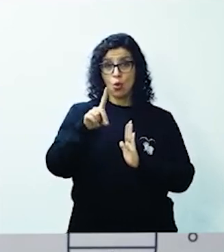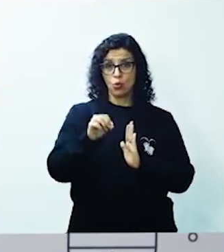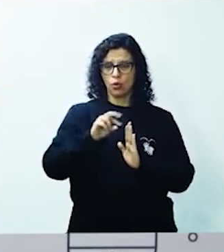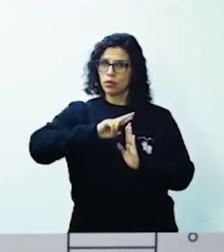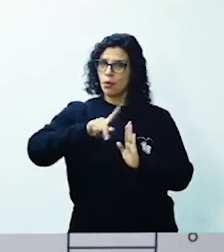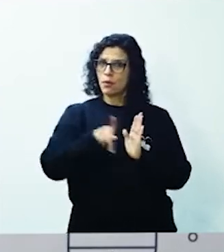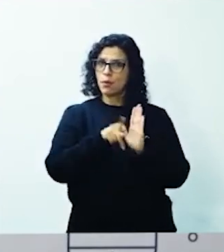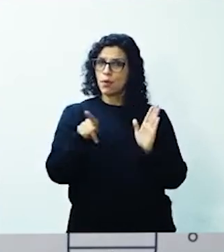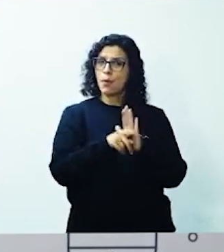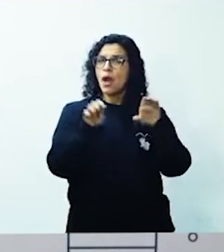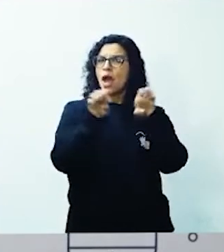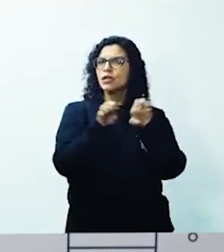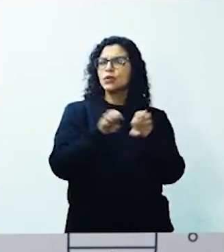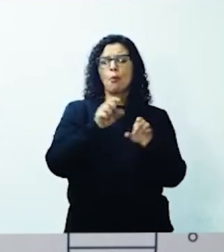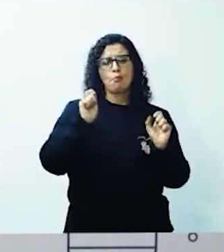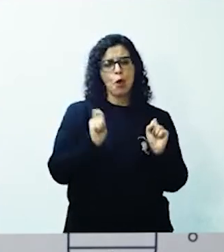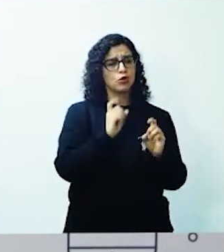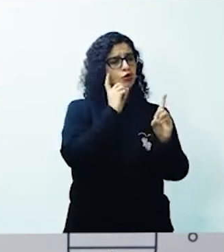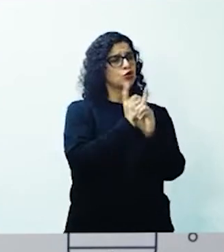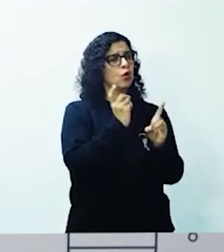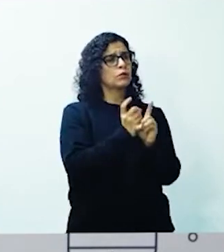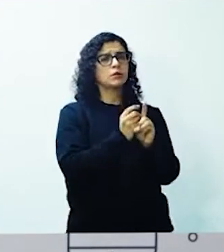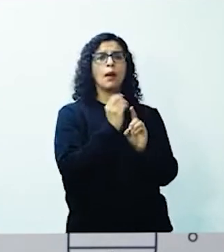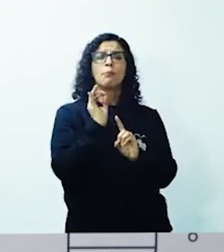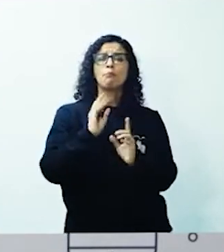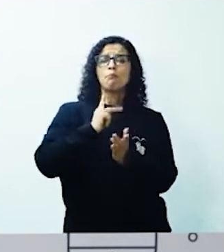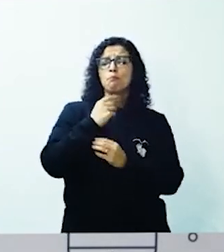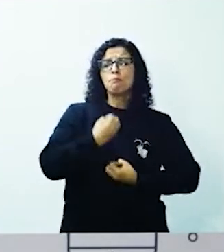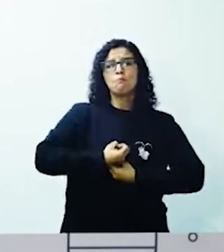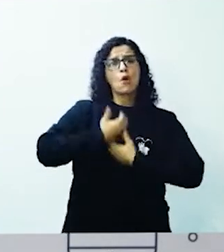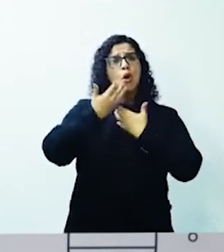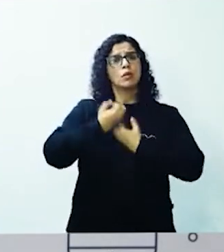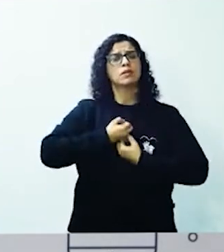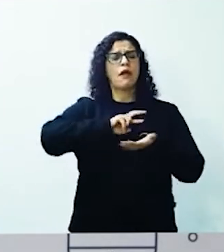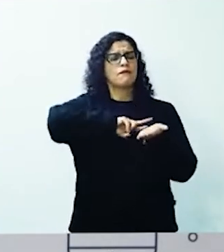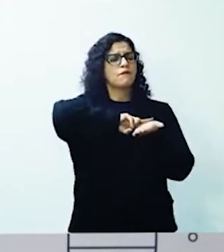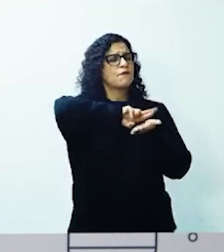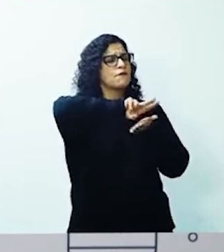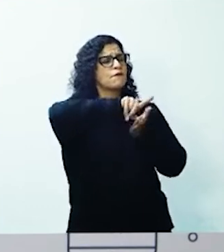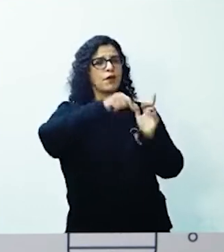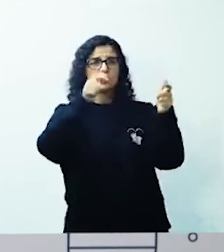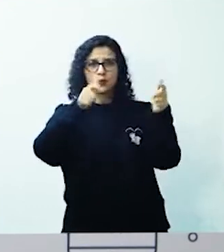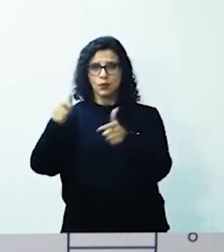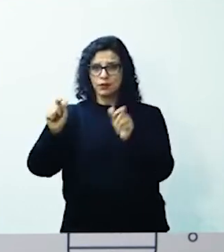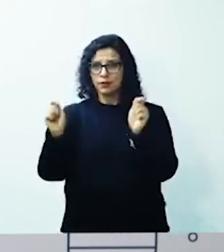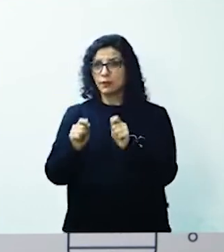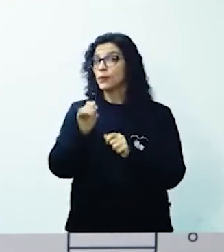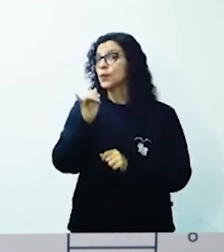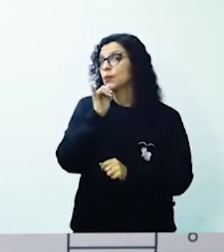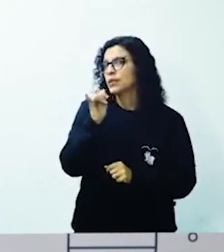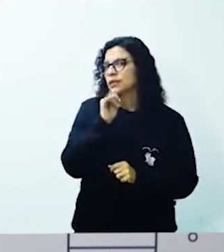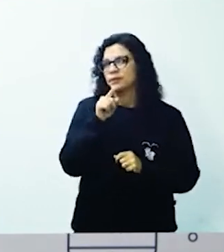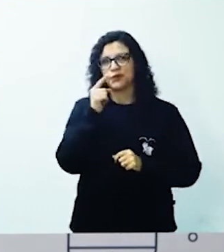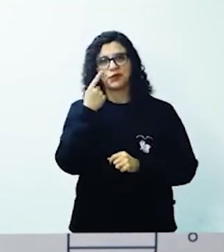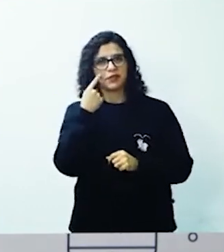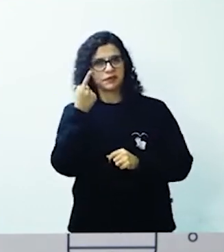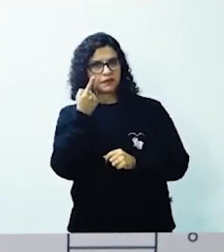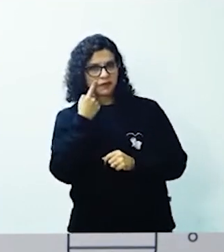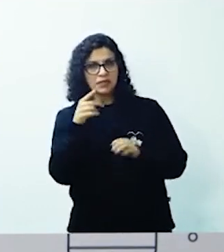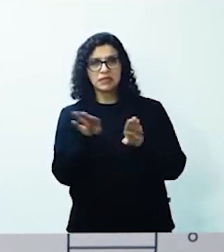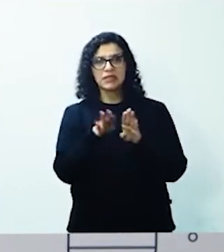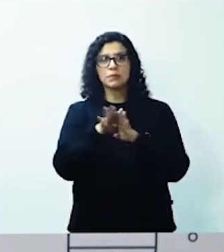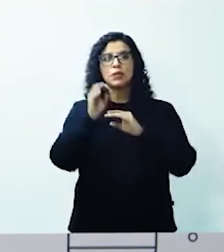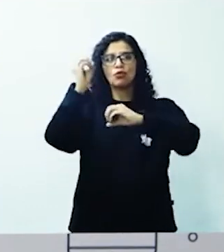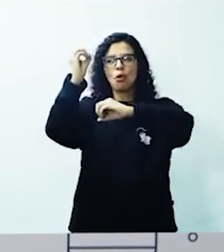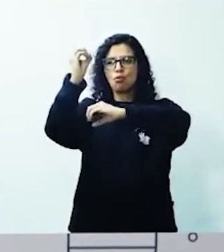simplesmente só no poema. Posso encontrar poesia em muitas outras coisas. Por exemplo, você vê o pôr